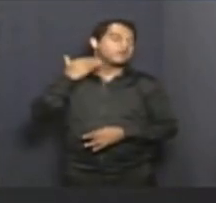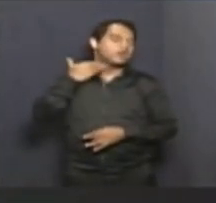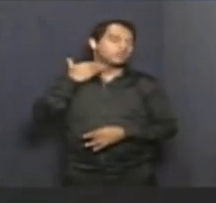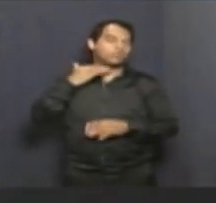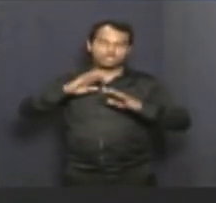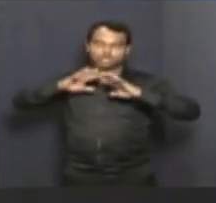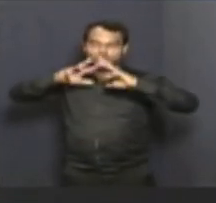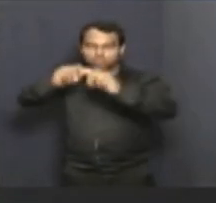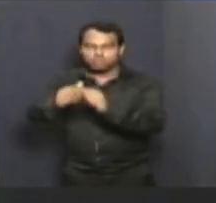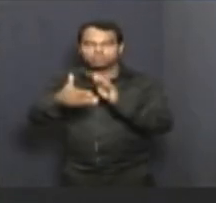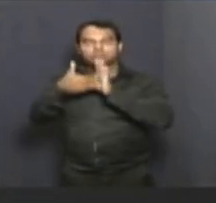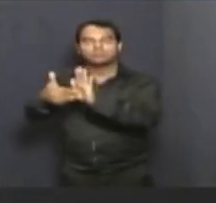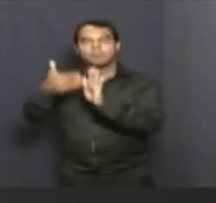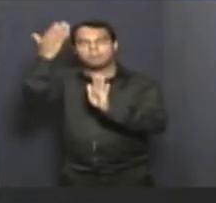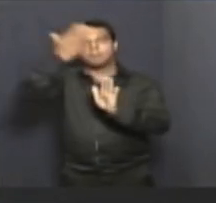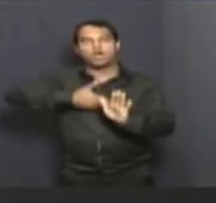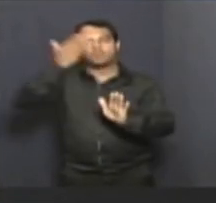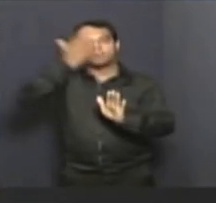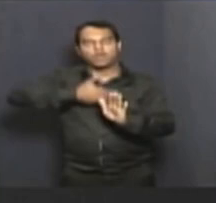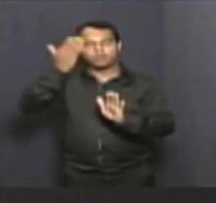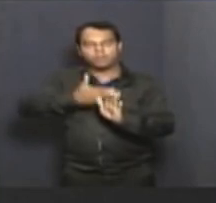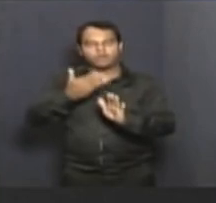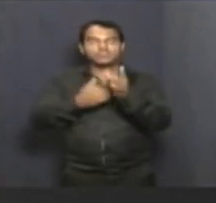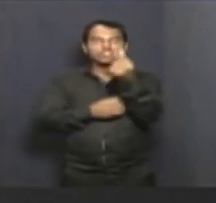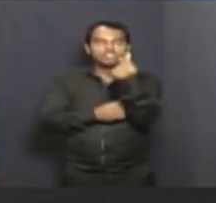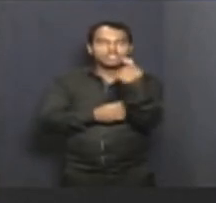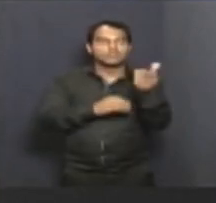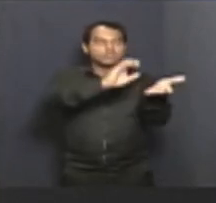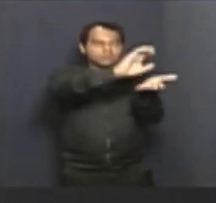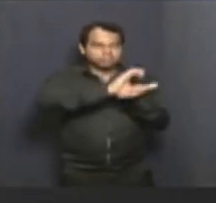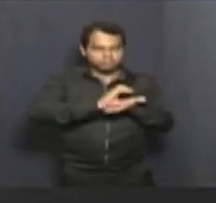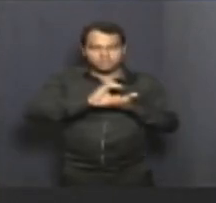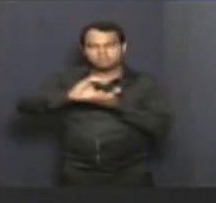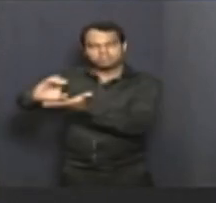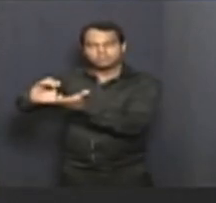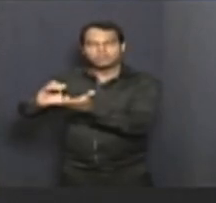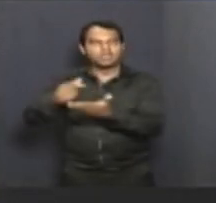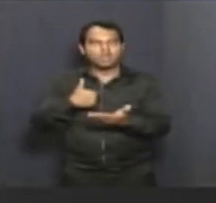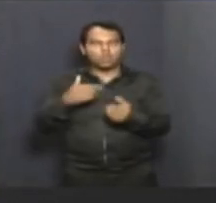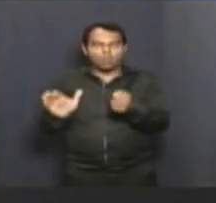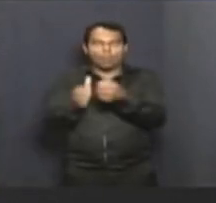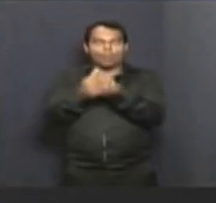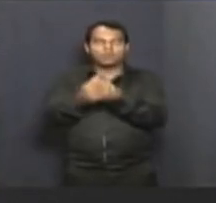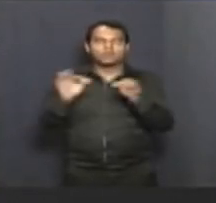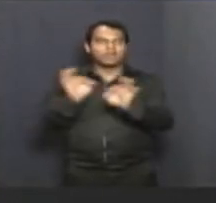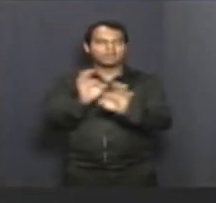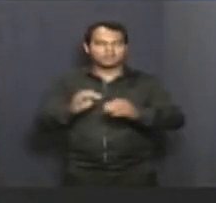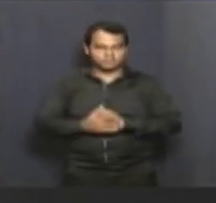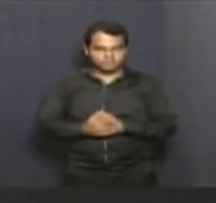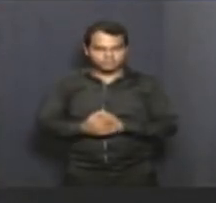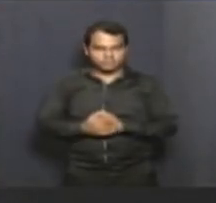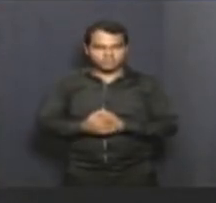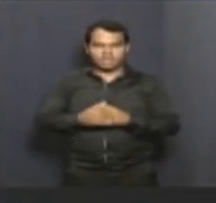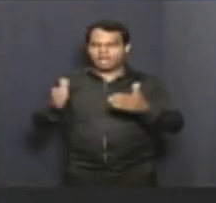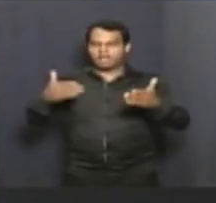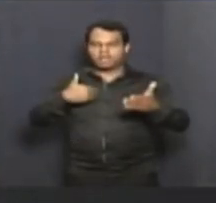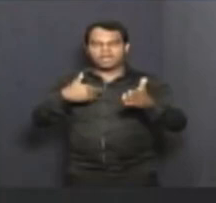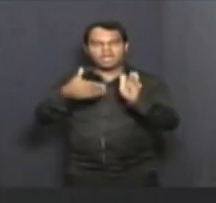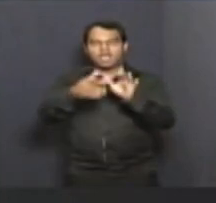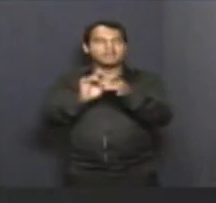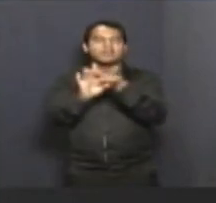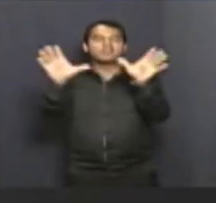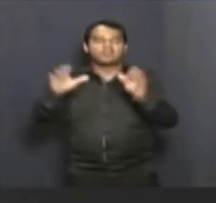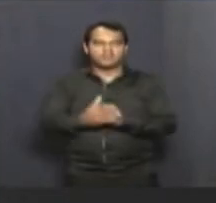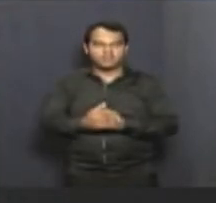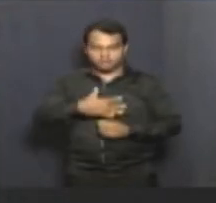toda a comprovação da origem do dinheiro que entrou do dinheiro que saiu que nós não temos nada a esconder é livro aberto aquilo ali do meu